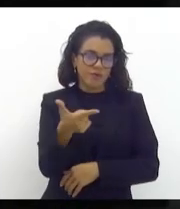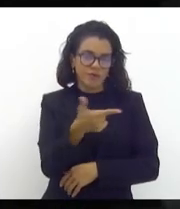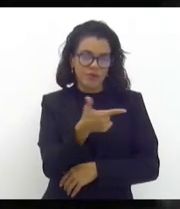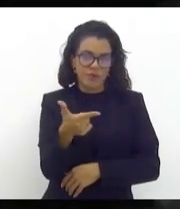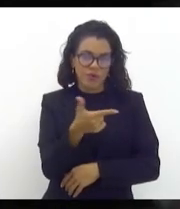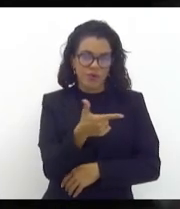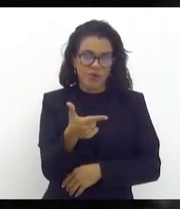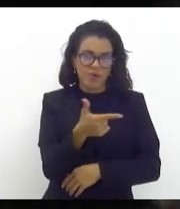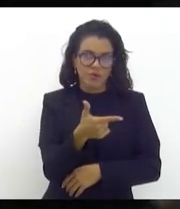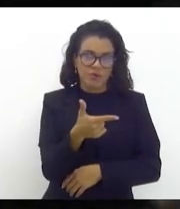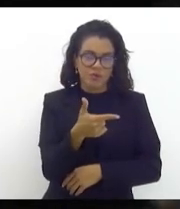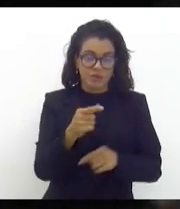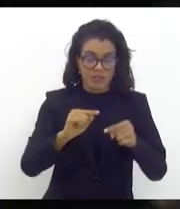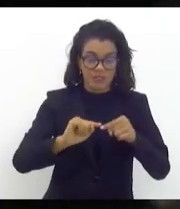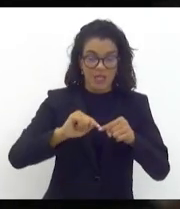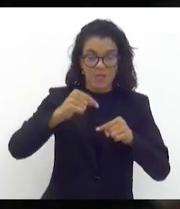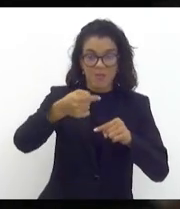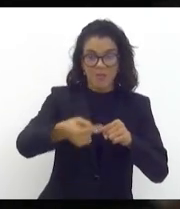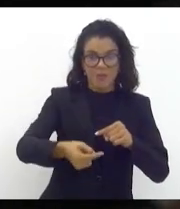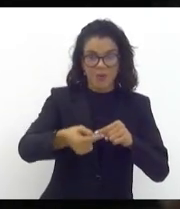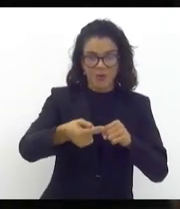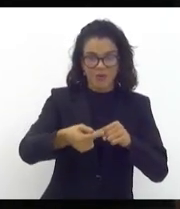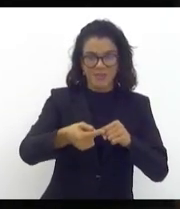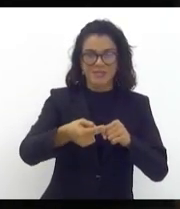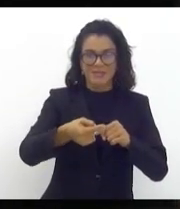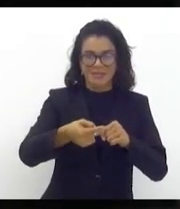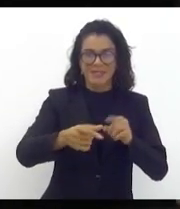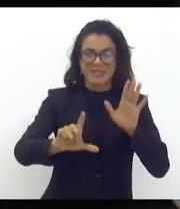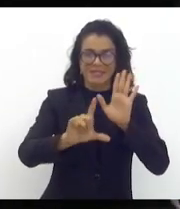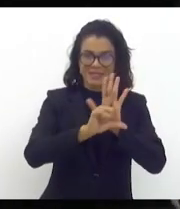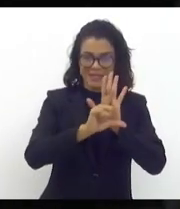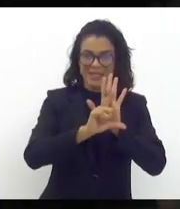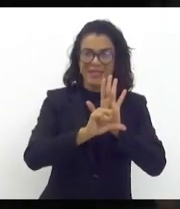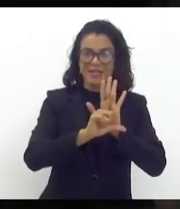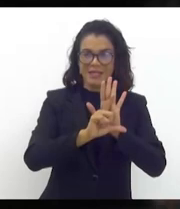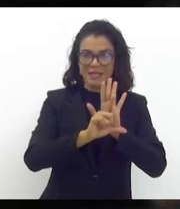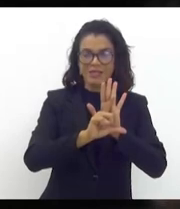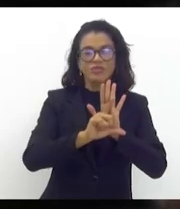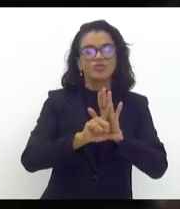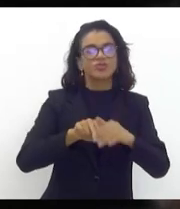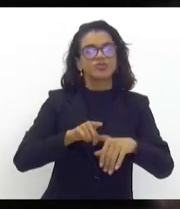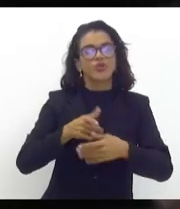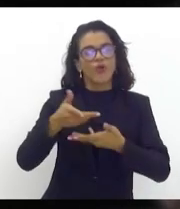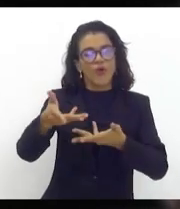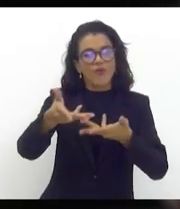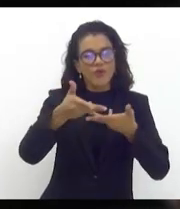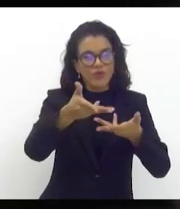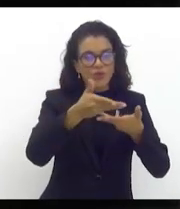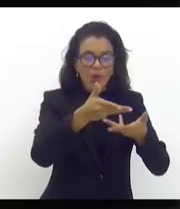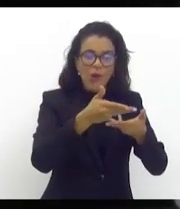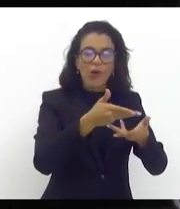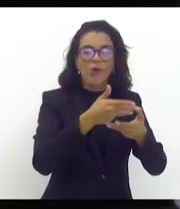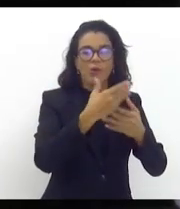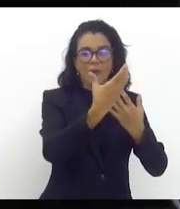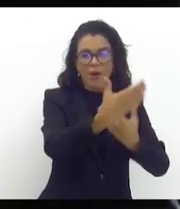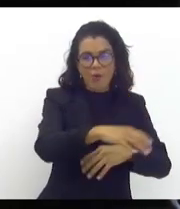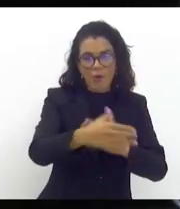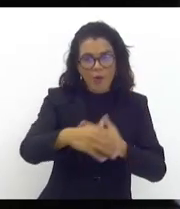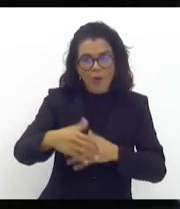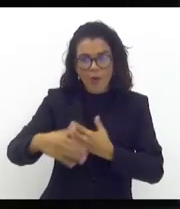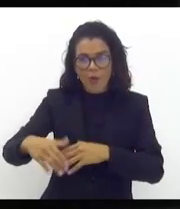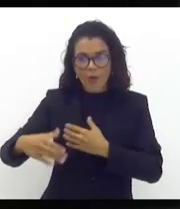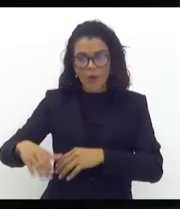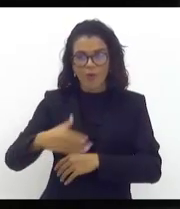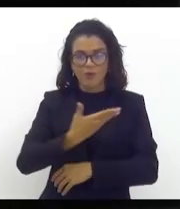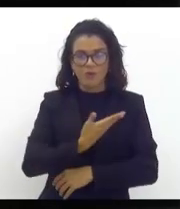portanto, após a edição da Lei Orgânica, que fez um chamamento para um concurso